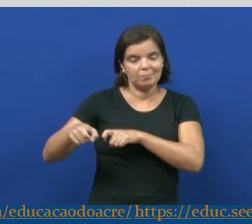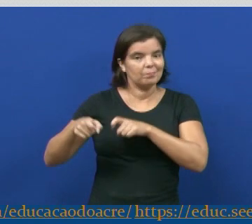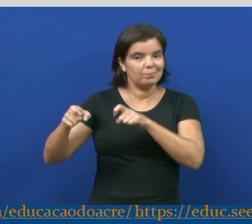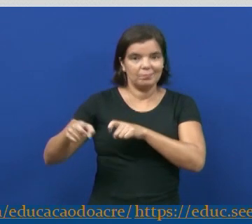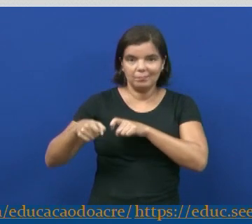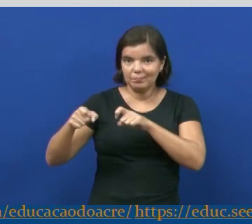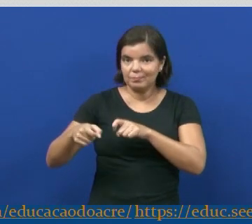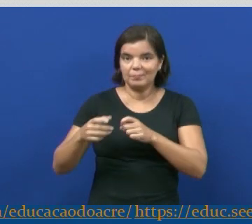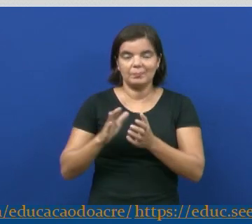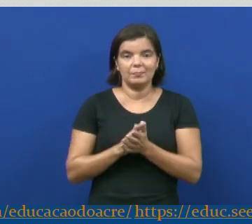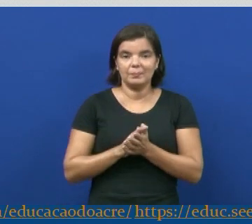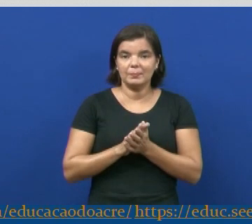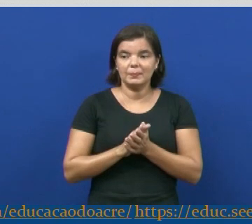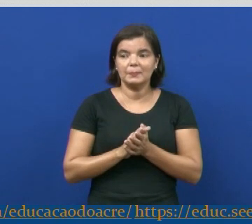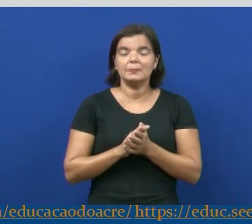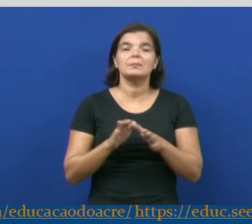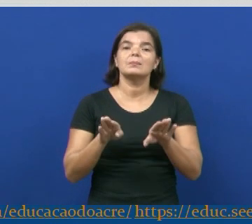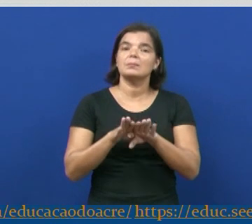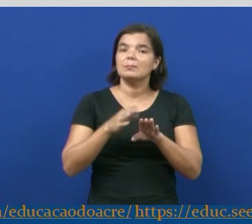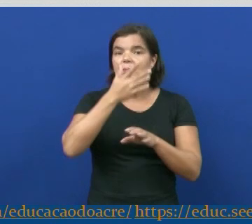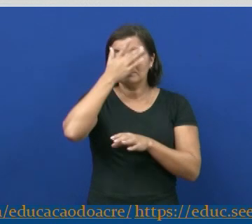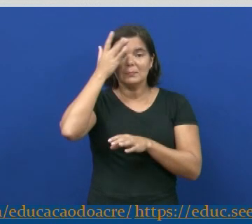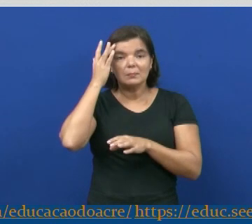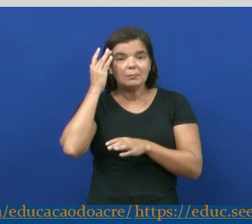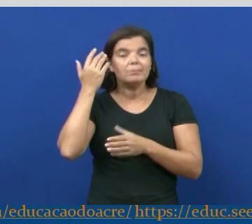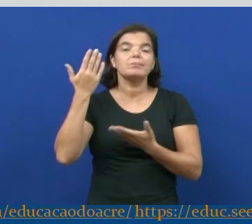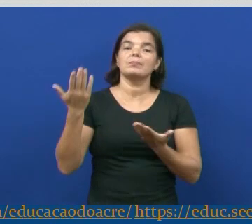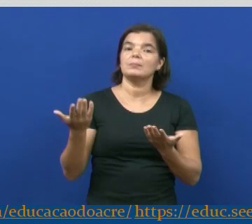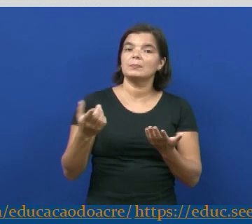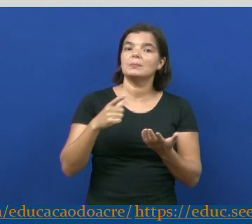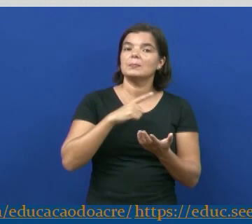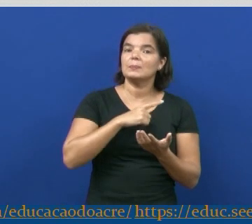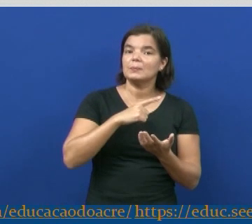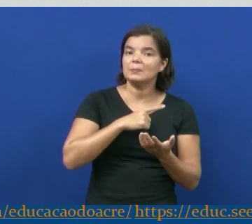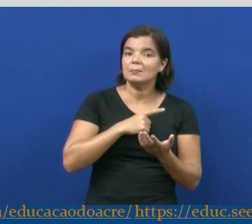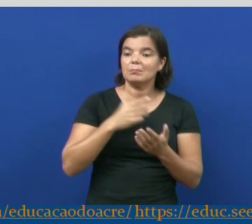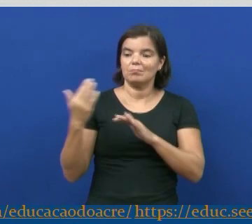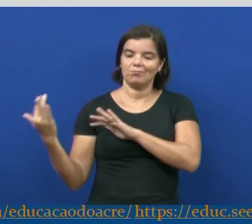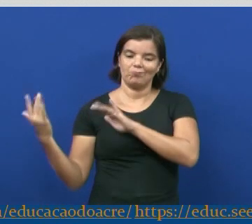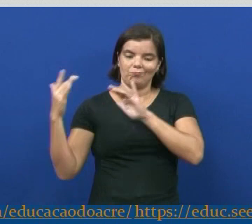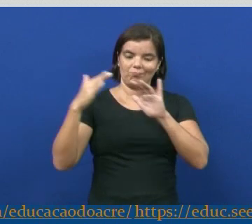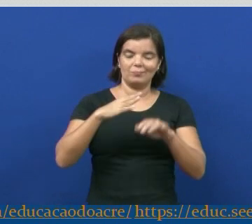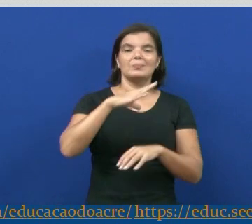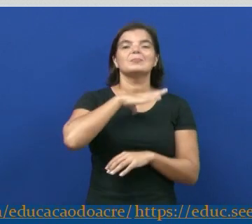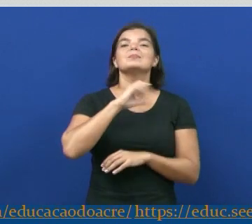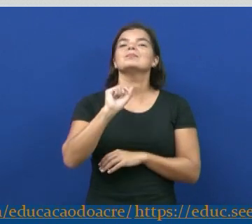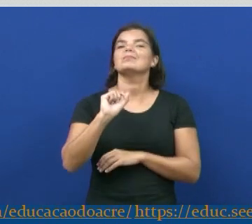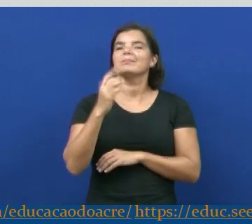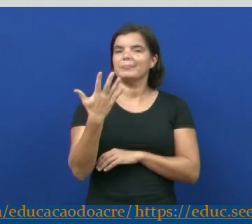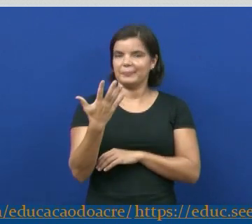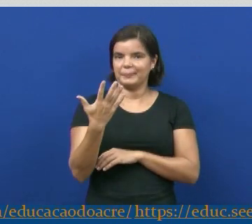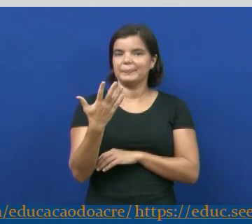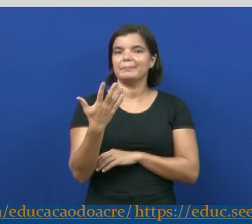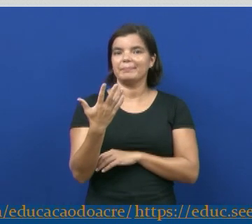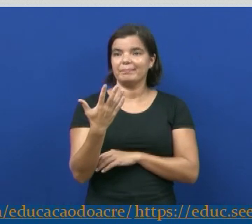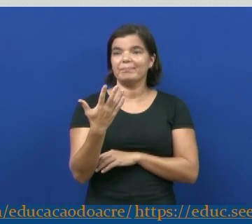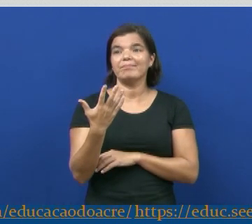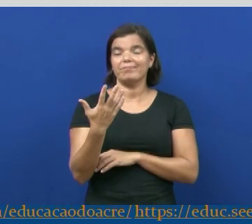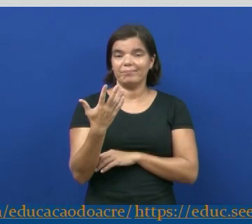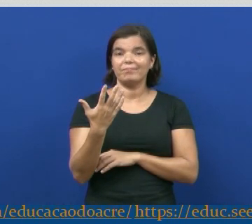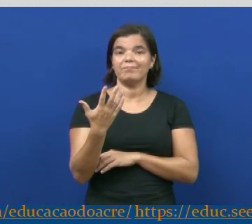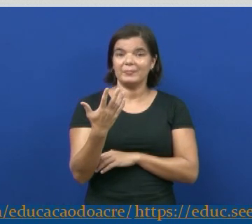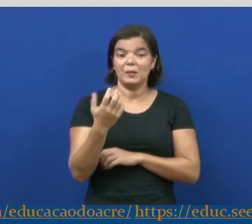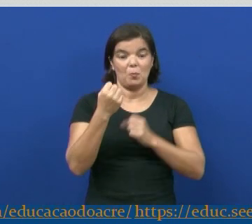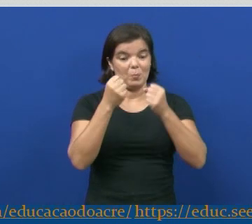campo, né, não tem trabalho no campo, e essas pessoas vêm, né, para as cidades. E aí o que acontece? Elas são esmagadas